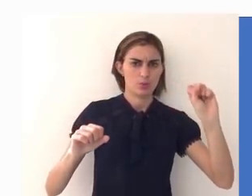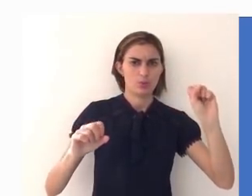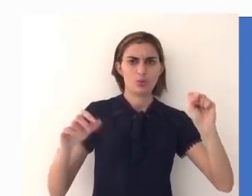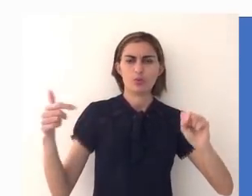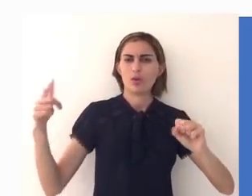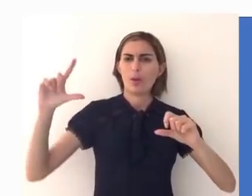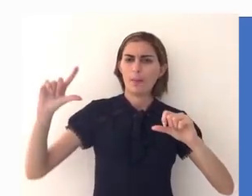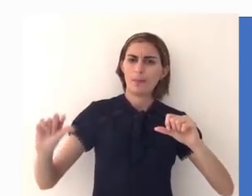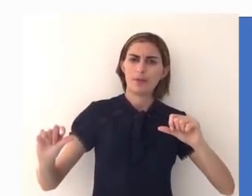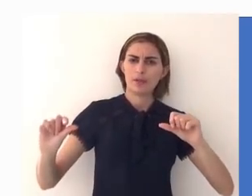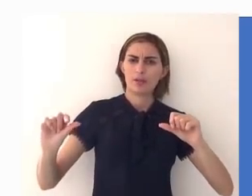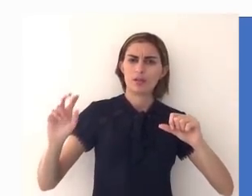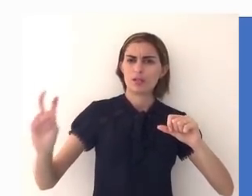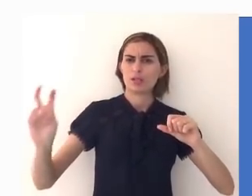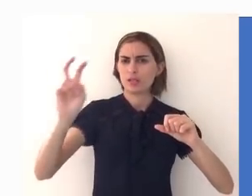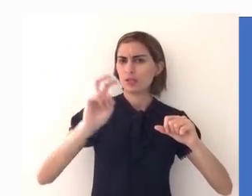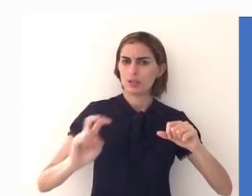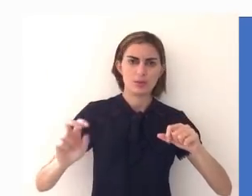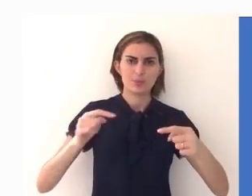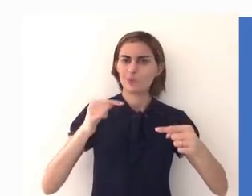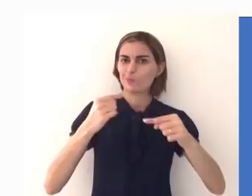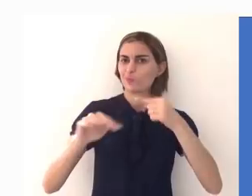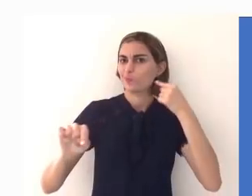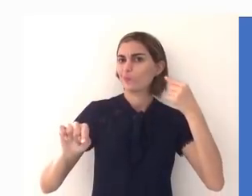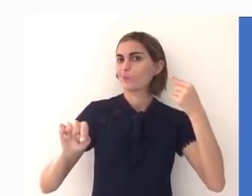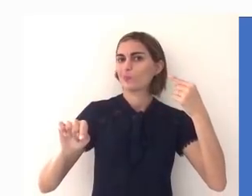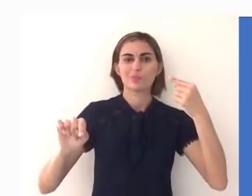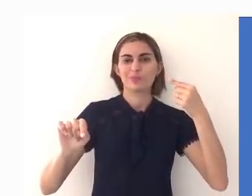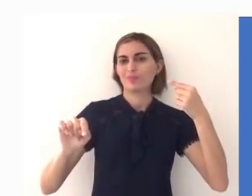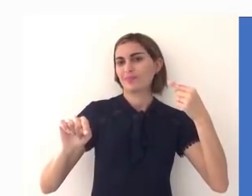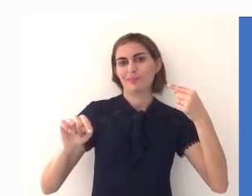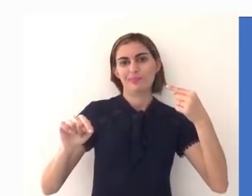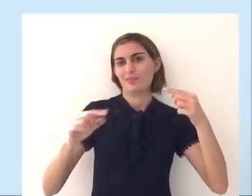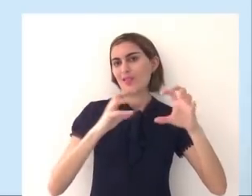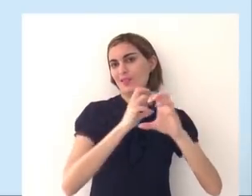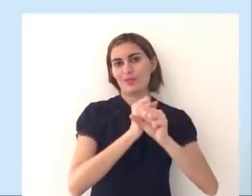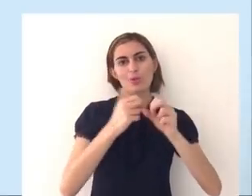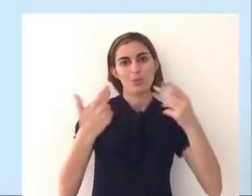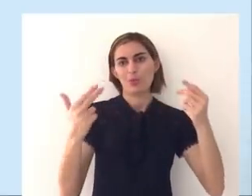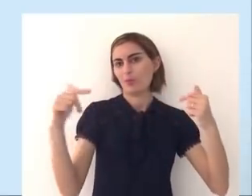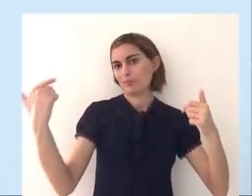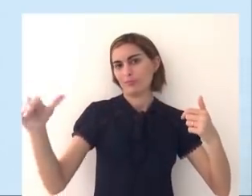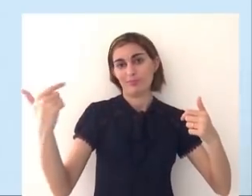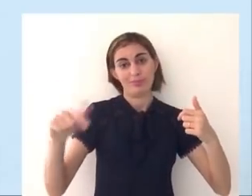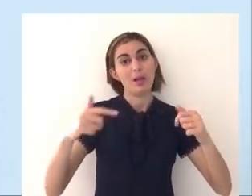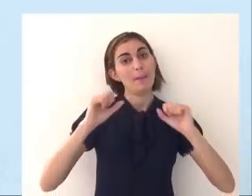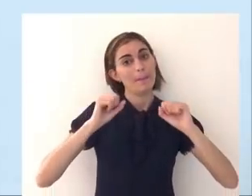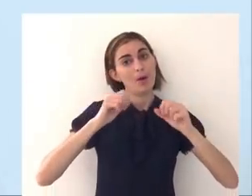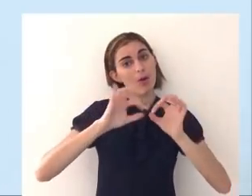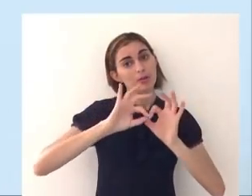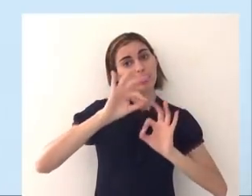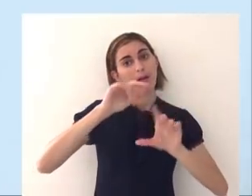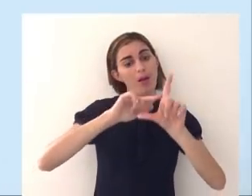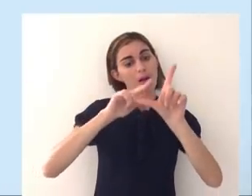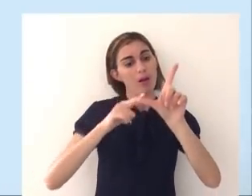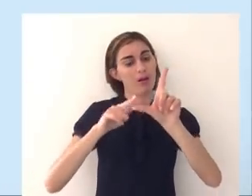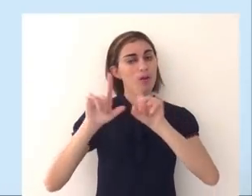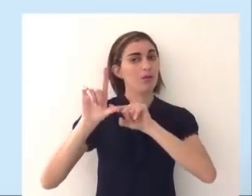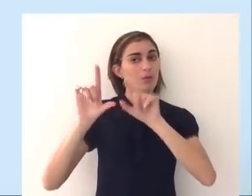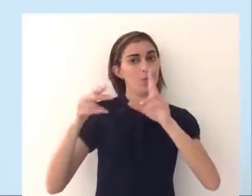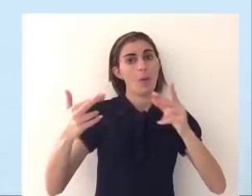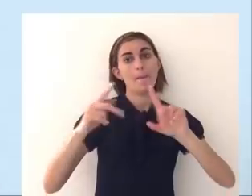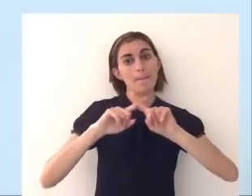e do pequeno são todos 5. Então, eles não têm a mesma medida dos lados. Possa ser que eles tenham até a mesma medida dos ângulos, ninguém